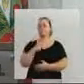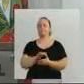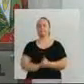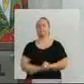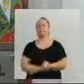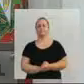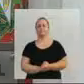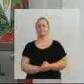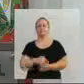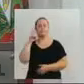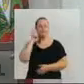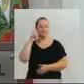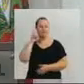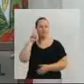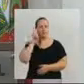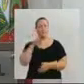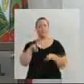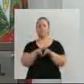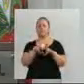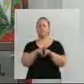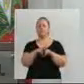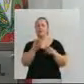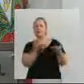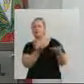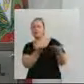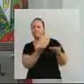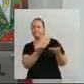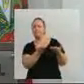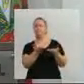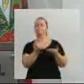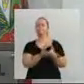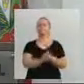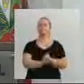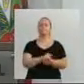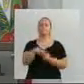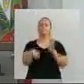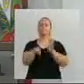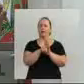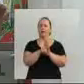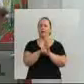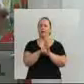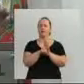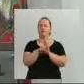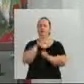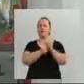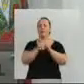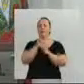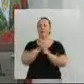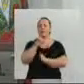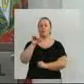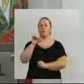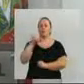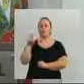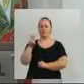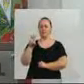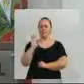que a lei das intervenções, nas concessões, a lei 8987 de 1995, ela estipula as